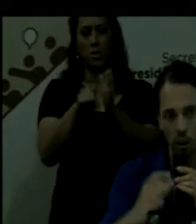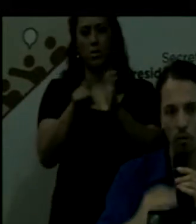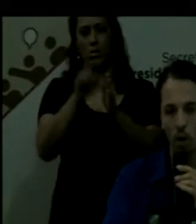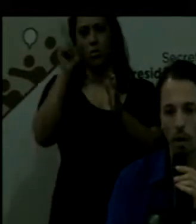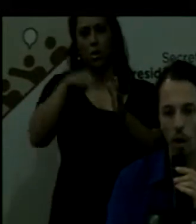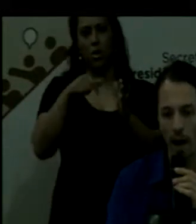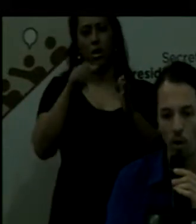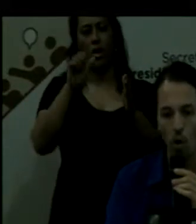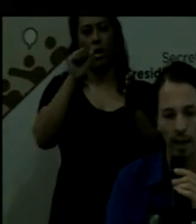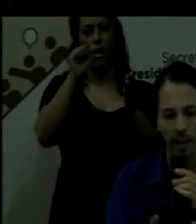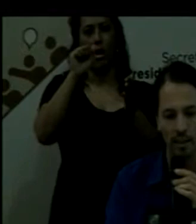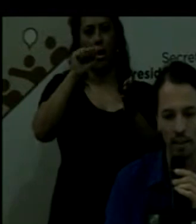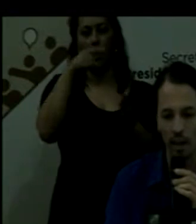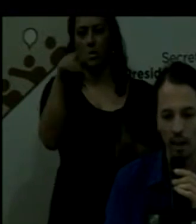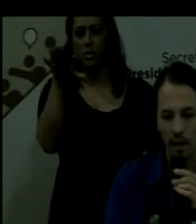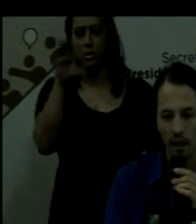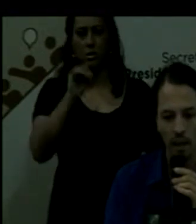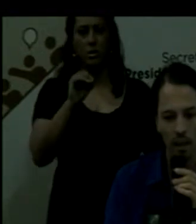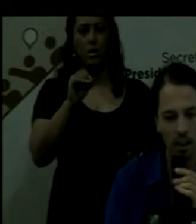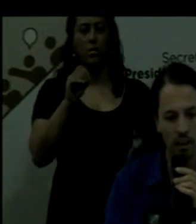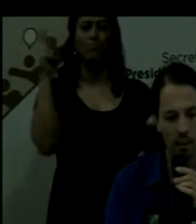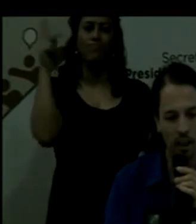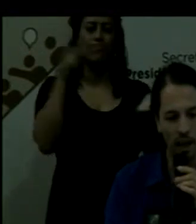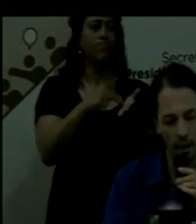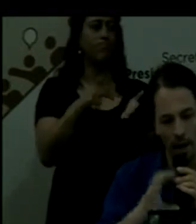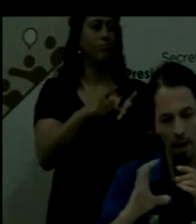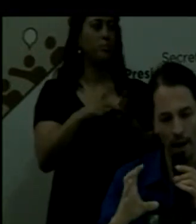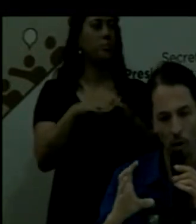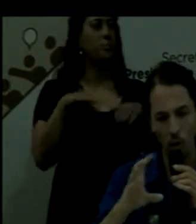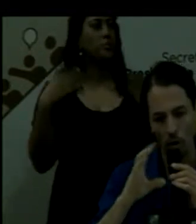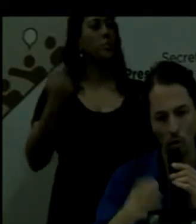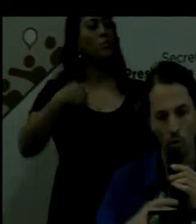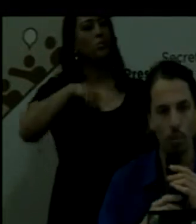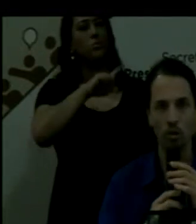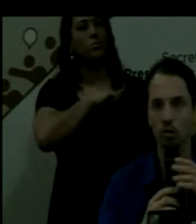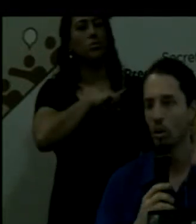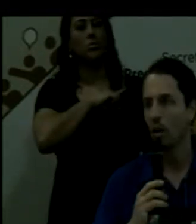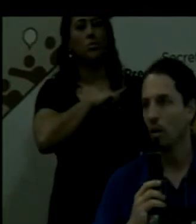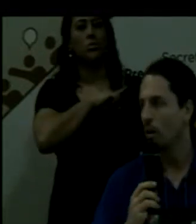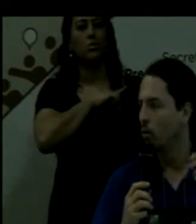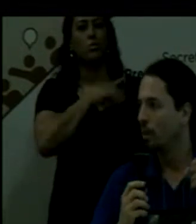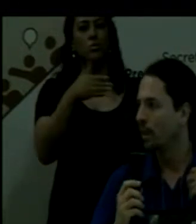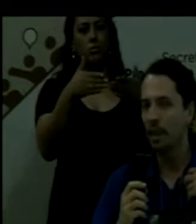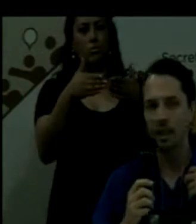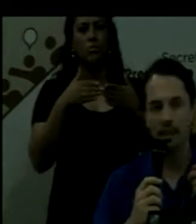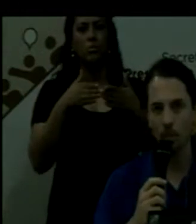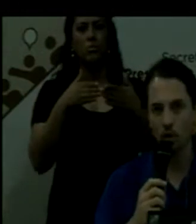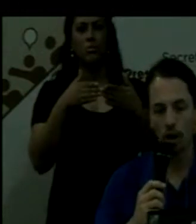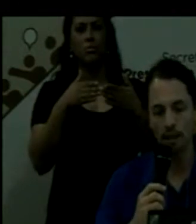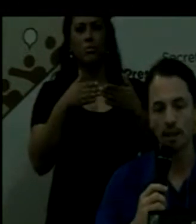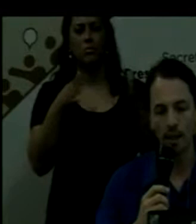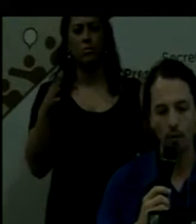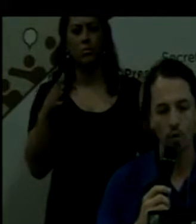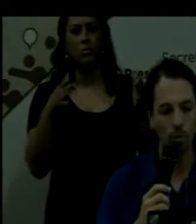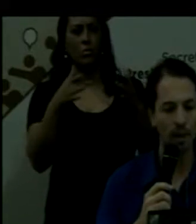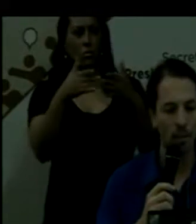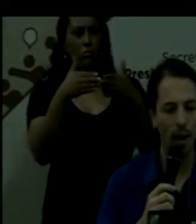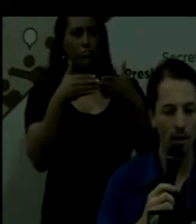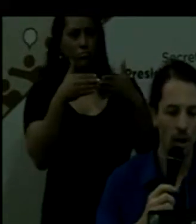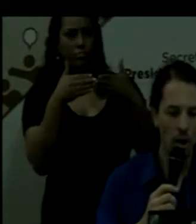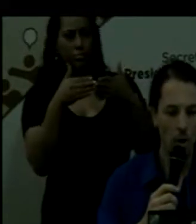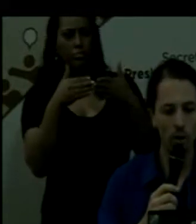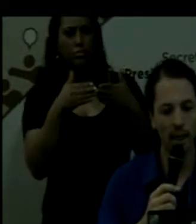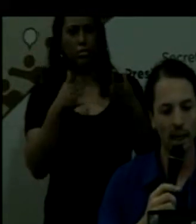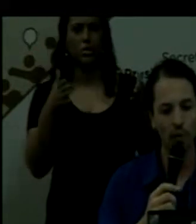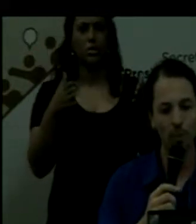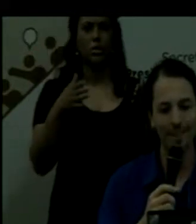as ações de forma concreta, né? Aí a gente, eu peço, vou pedir licença, né, para os colegas que estavam no grupo de